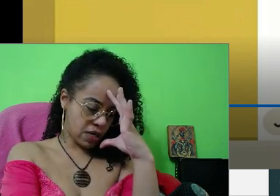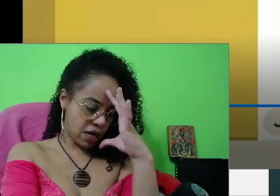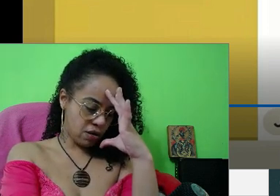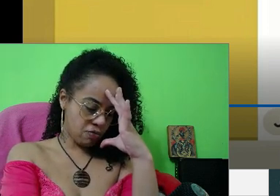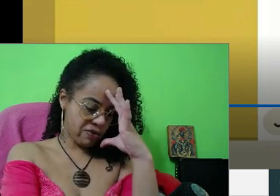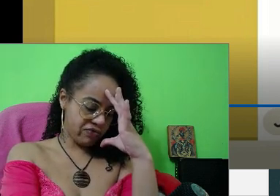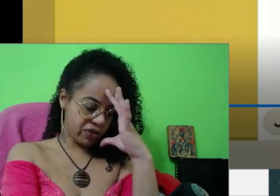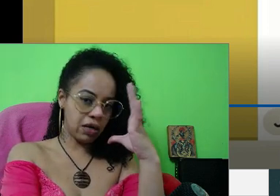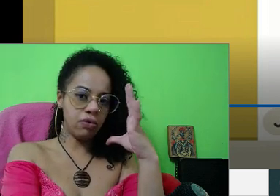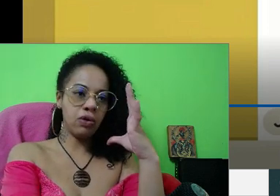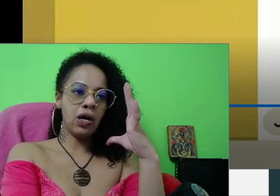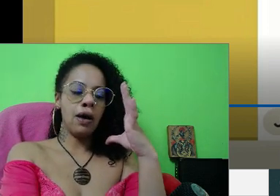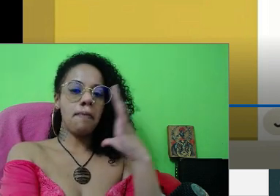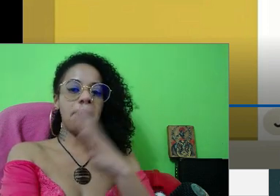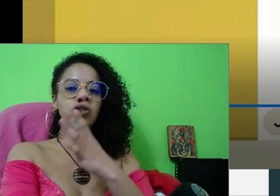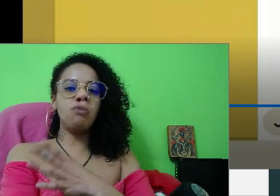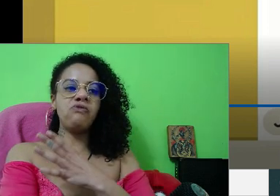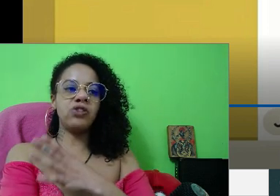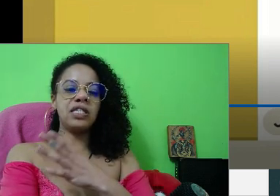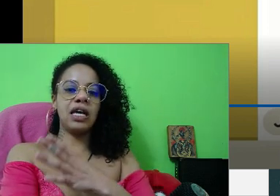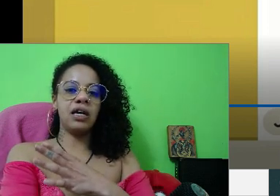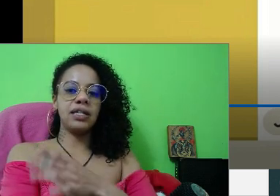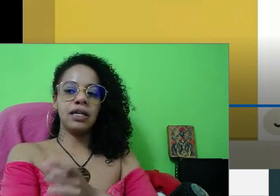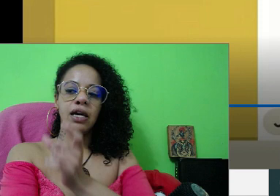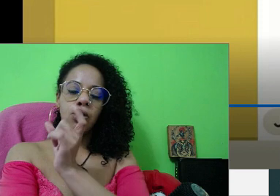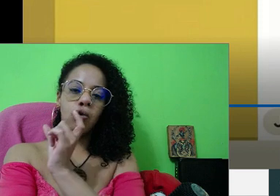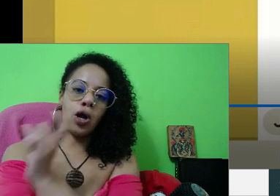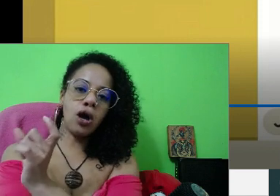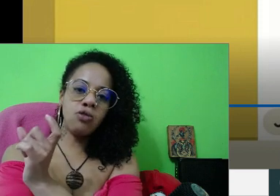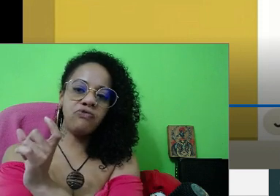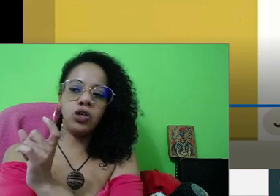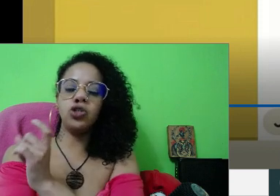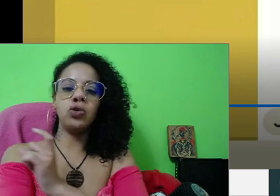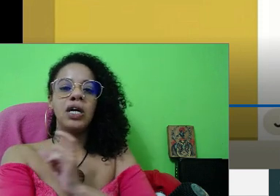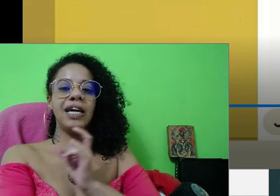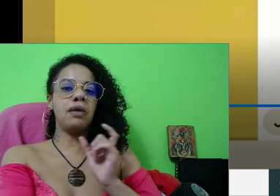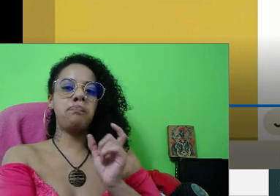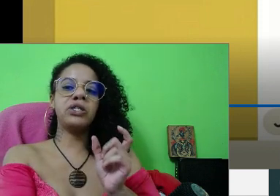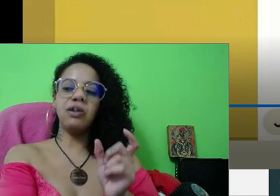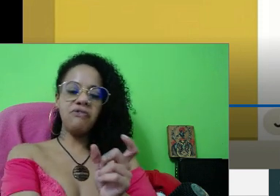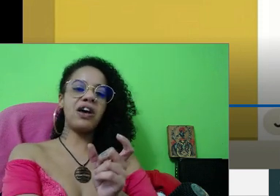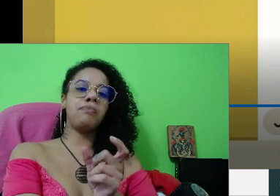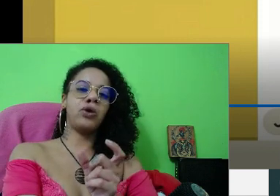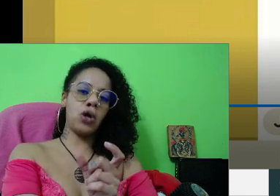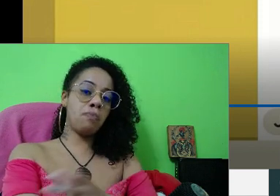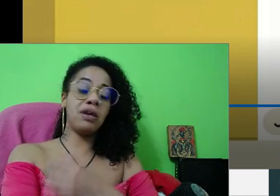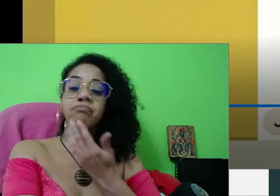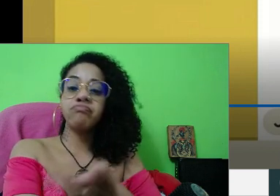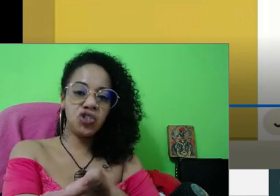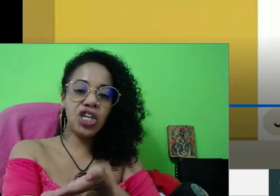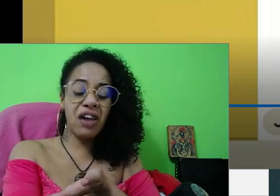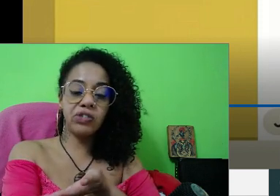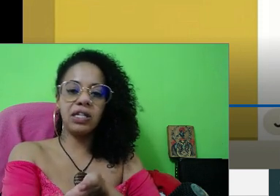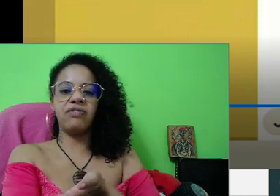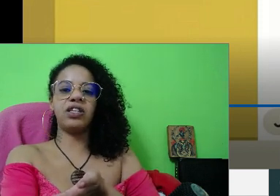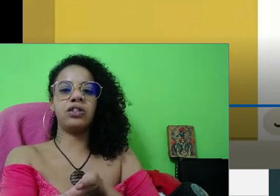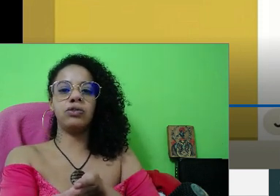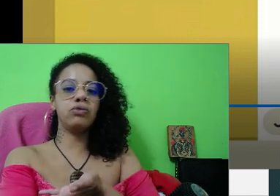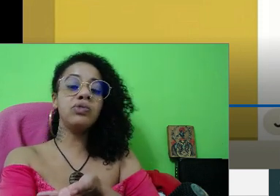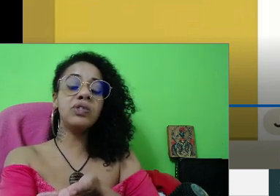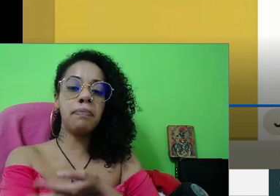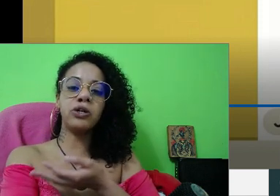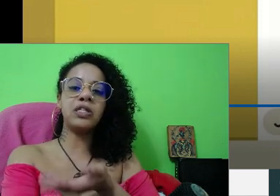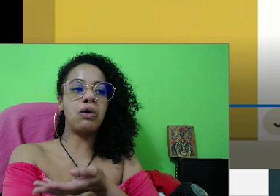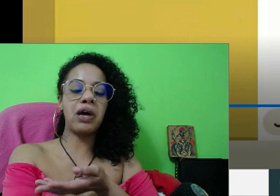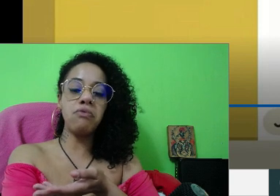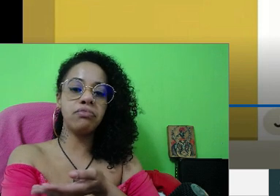né uma visão Mas como você coloca o vídeo e depois não fala meu nome de quem você tá falando